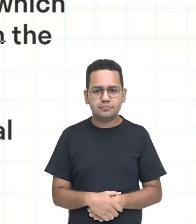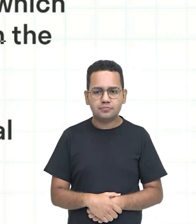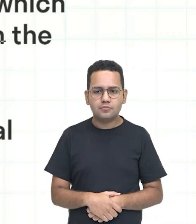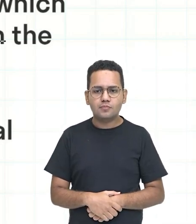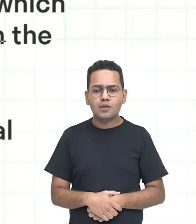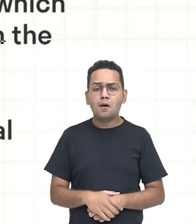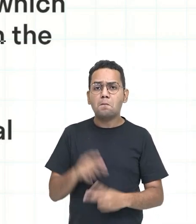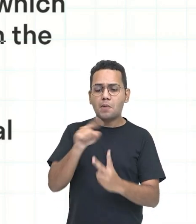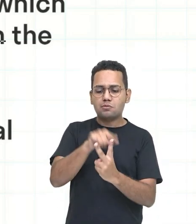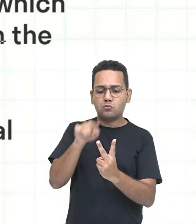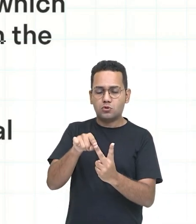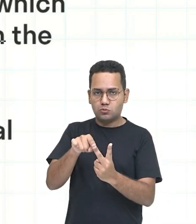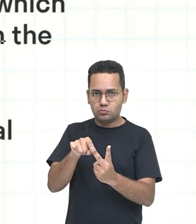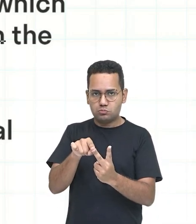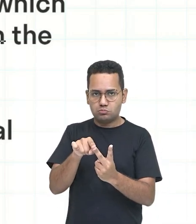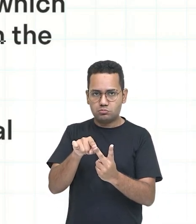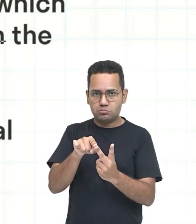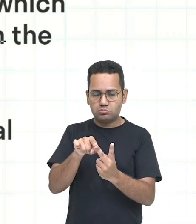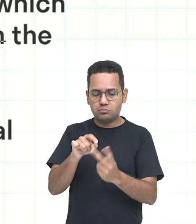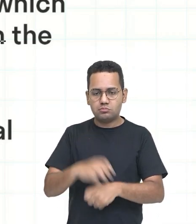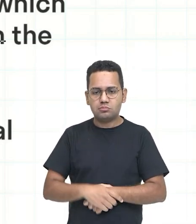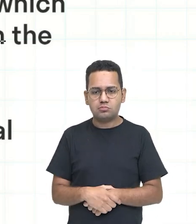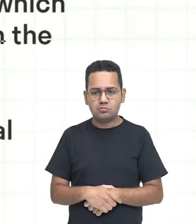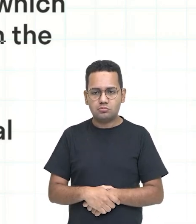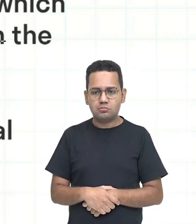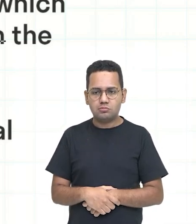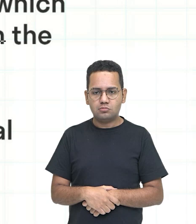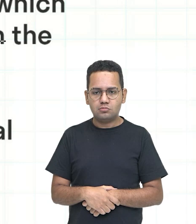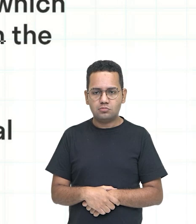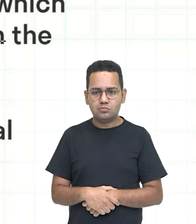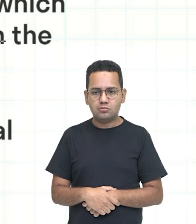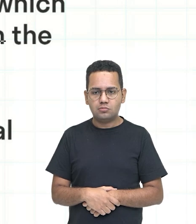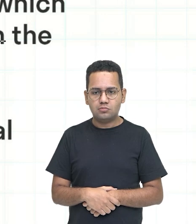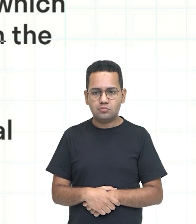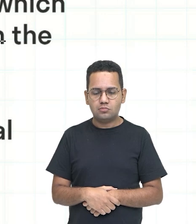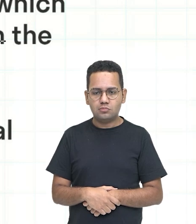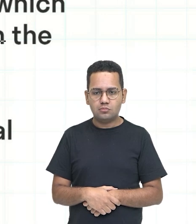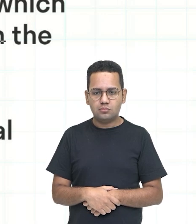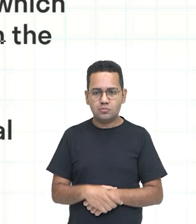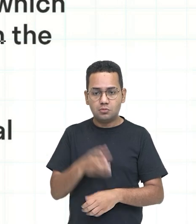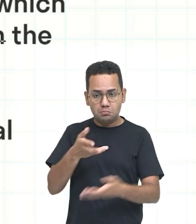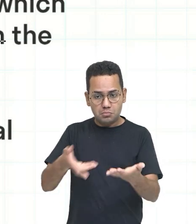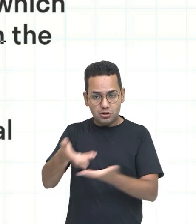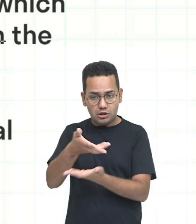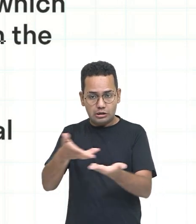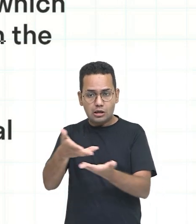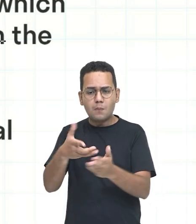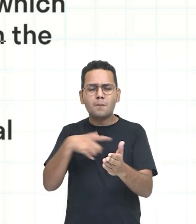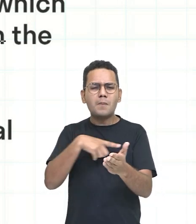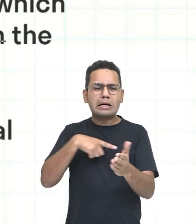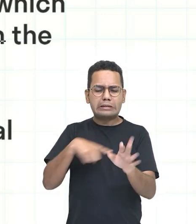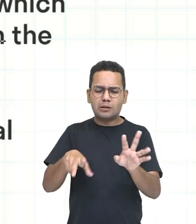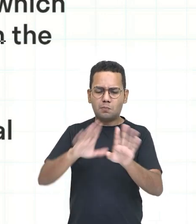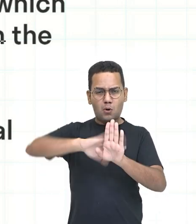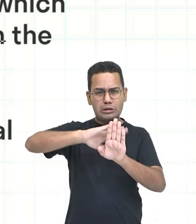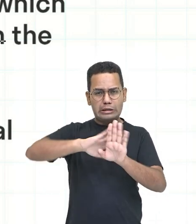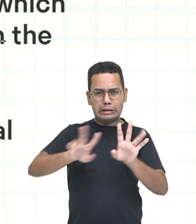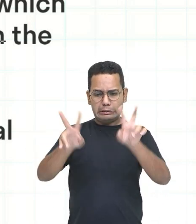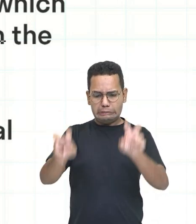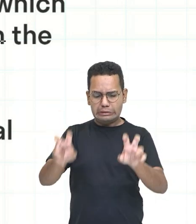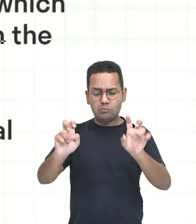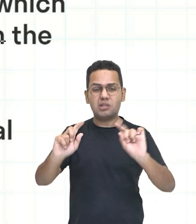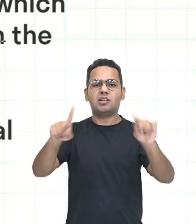Reconciliando essas duas teorias de quantidade e gravidade, permanece um dos grandes desafios da